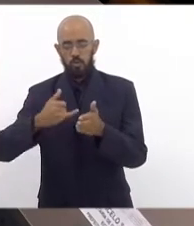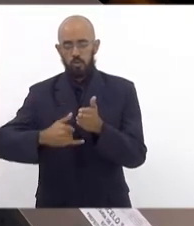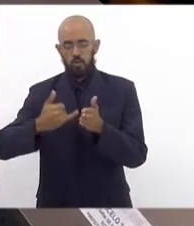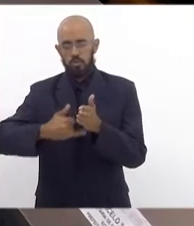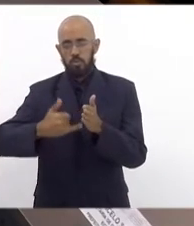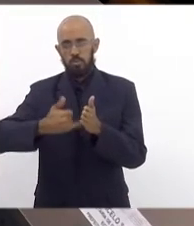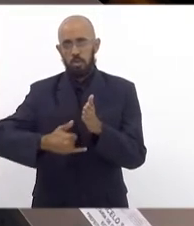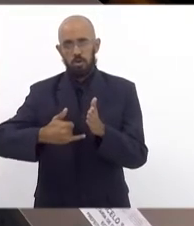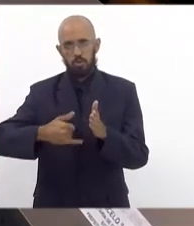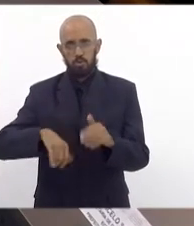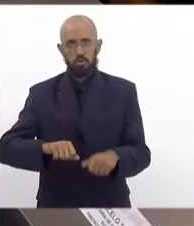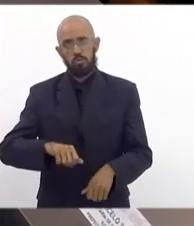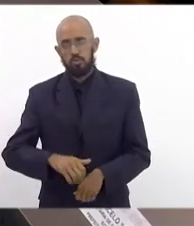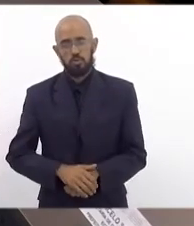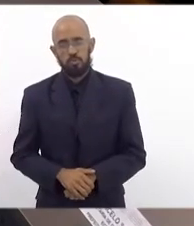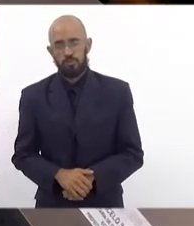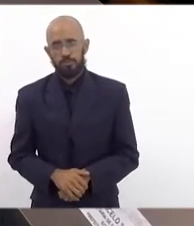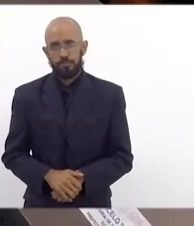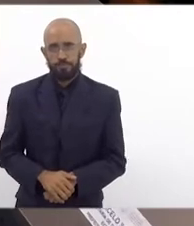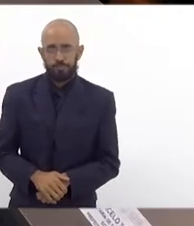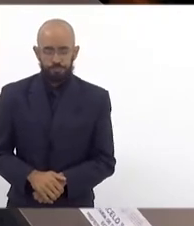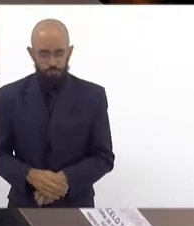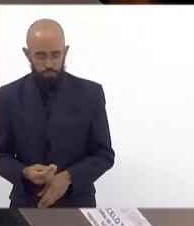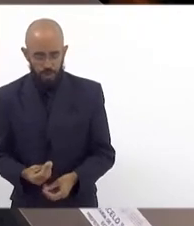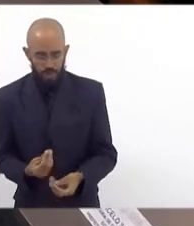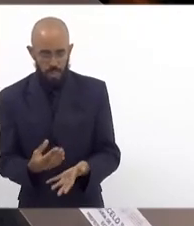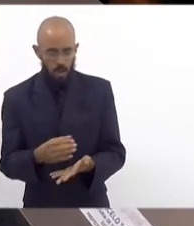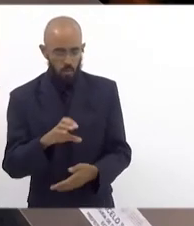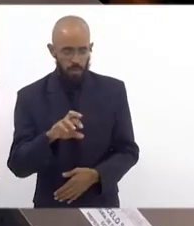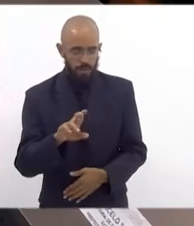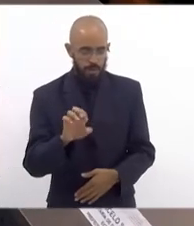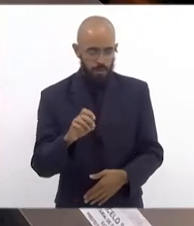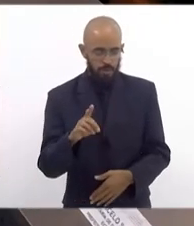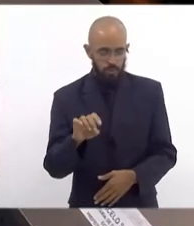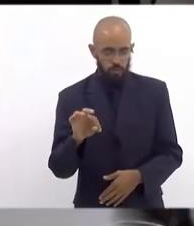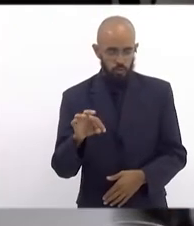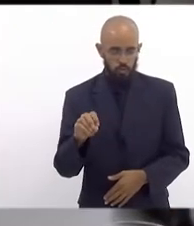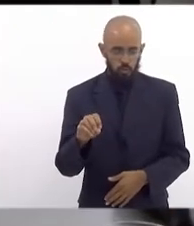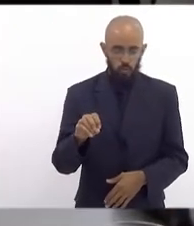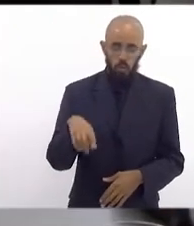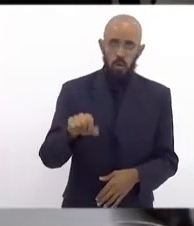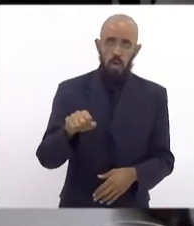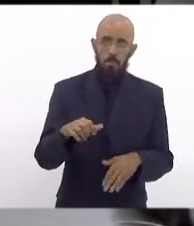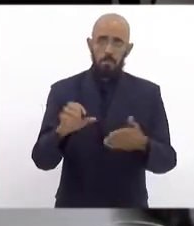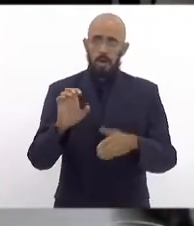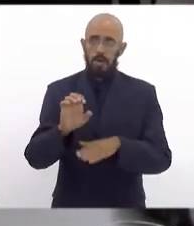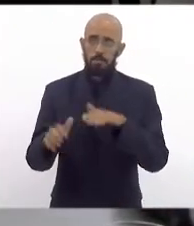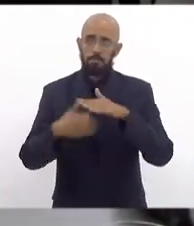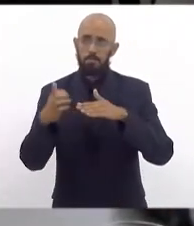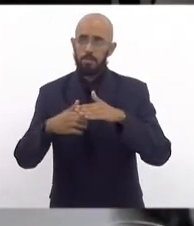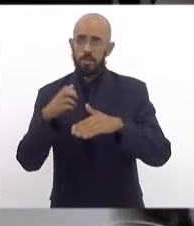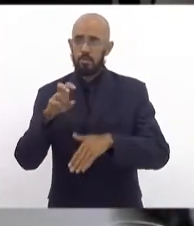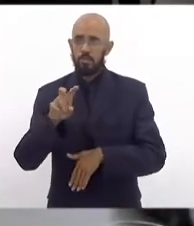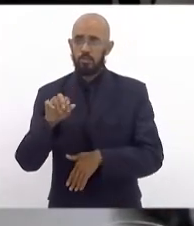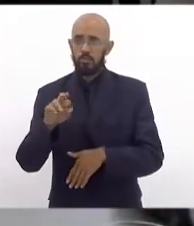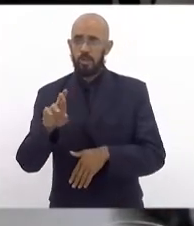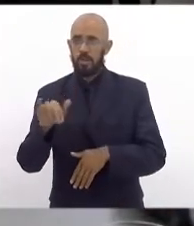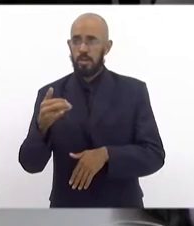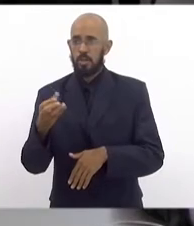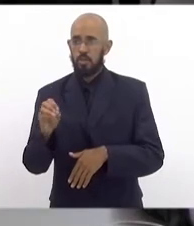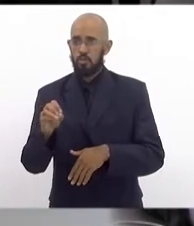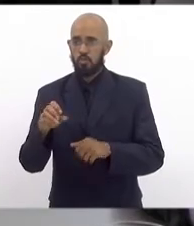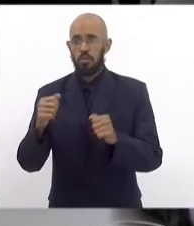aumento da base de cálculo para dar um crédito maior ao estabelecimento Varejista que pode continuar operando do mesmo jeito